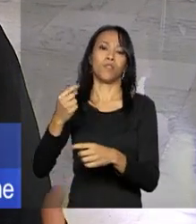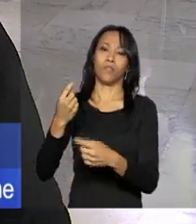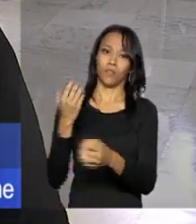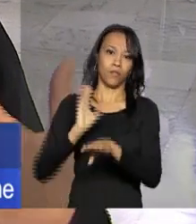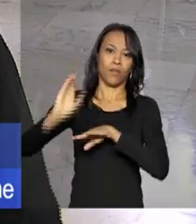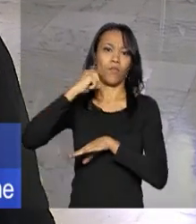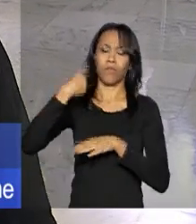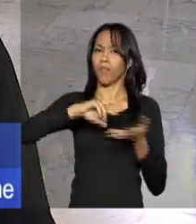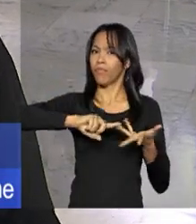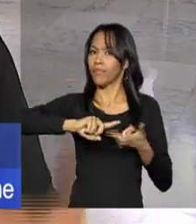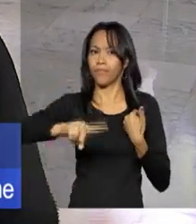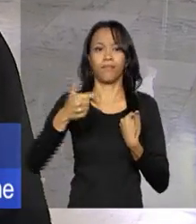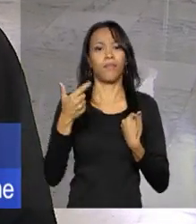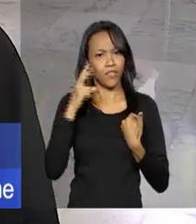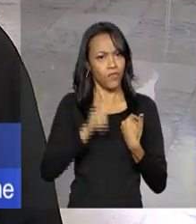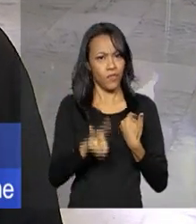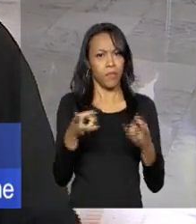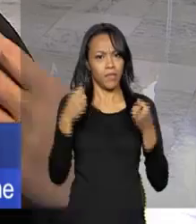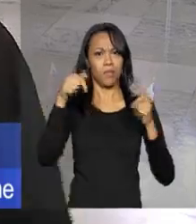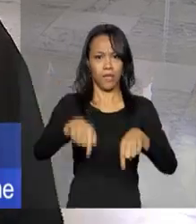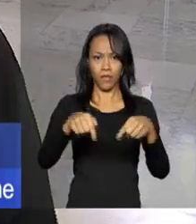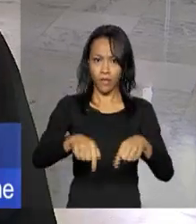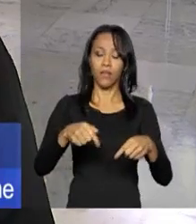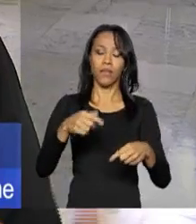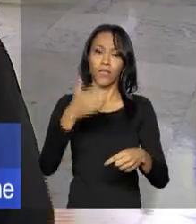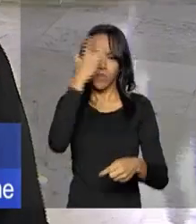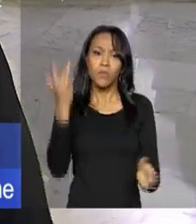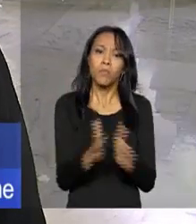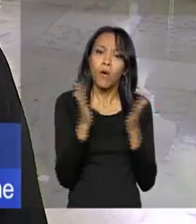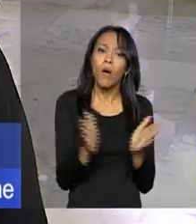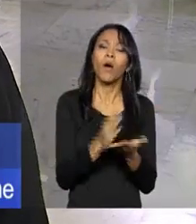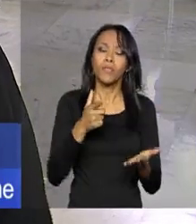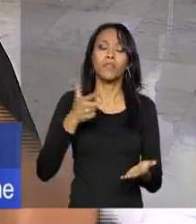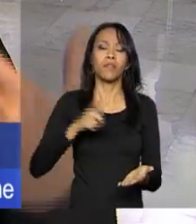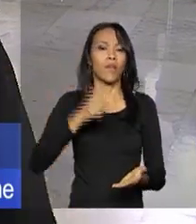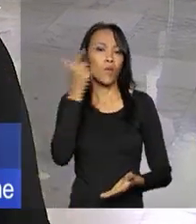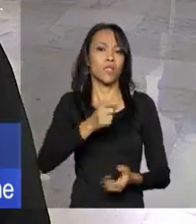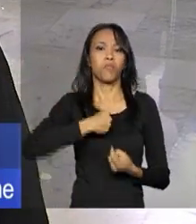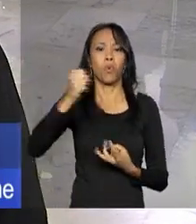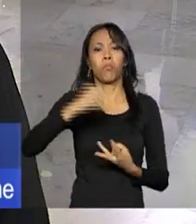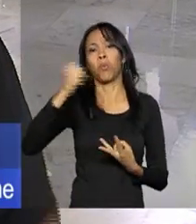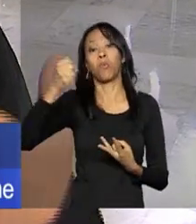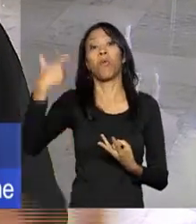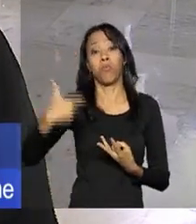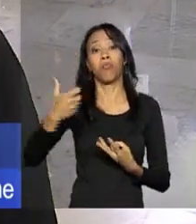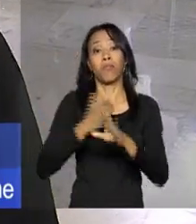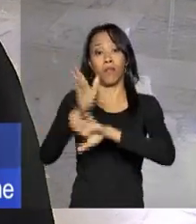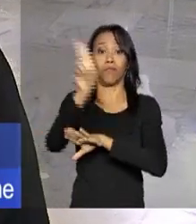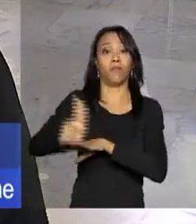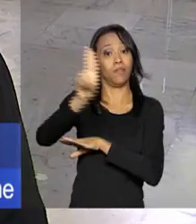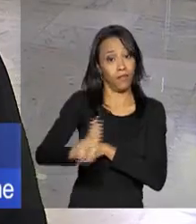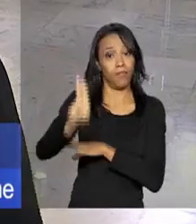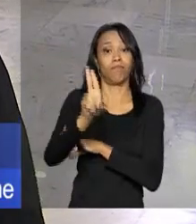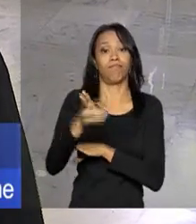que a população de baixa renda tendo oportunidade vai conseguir tem conseguido né participar